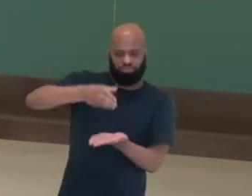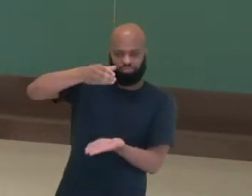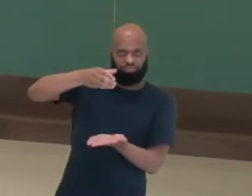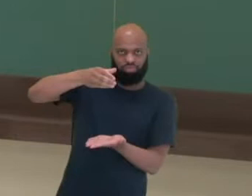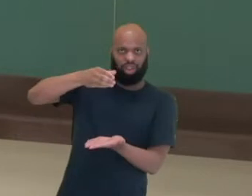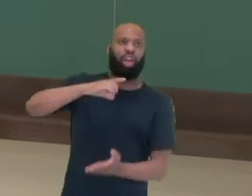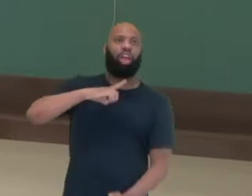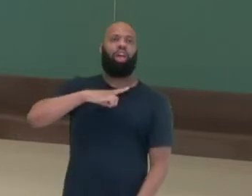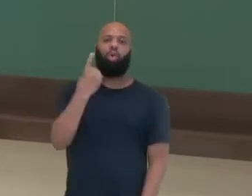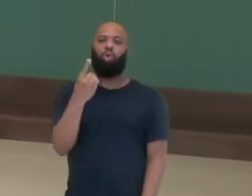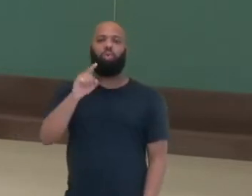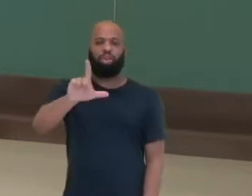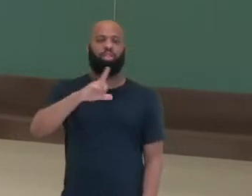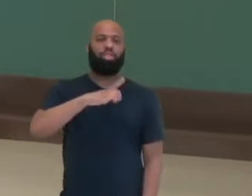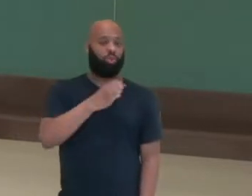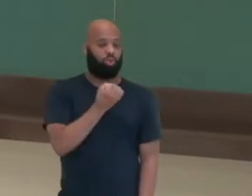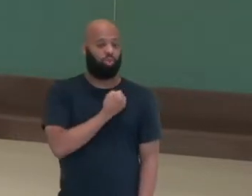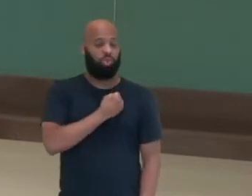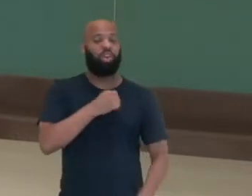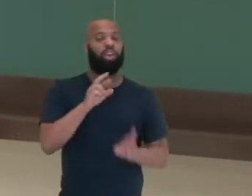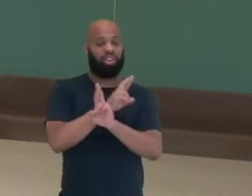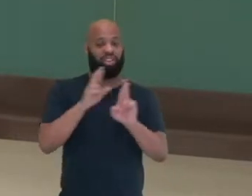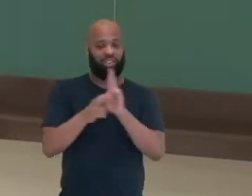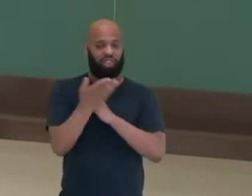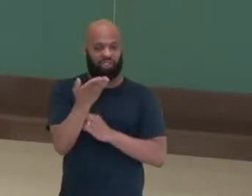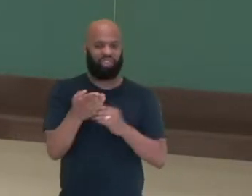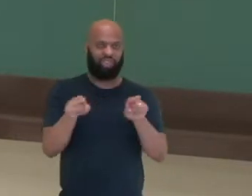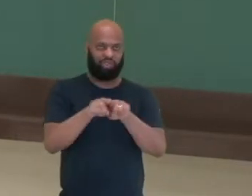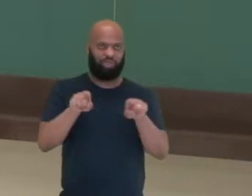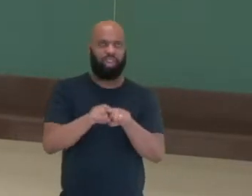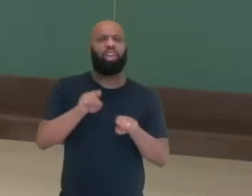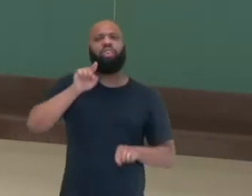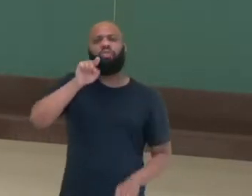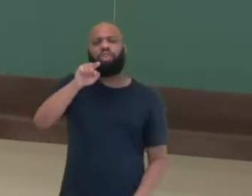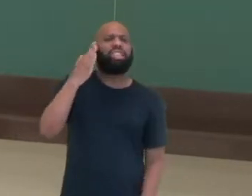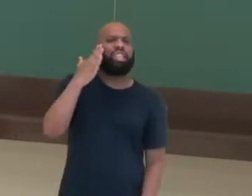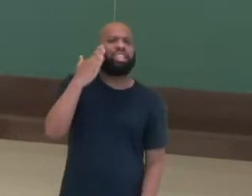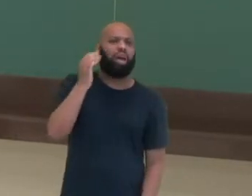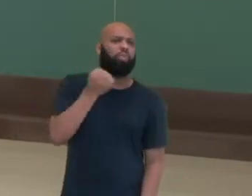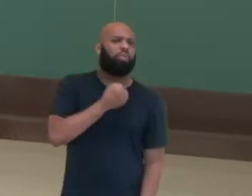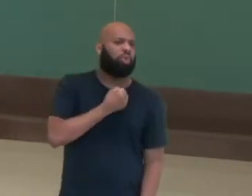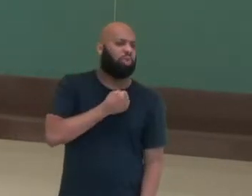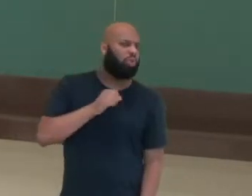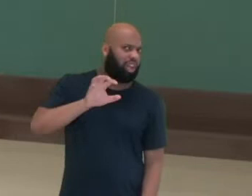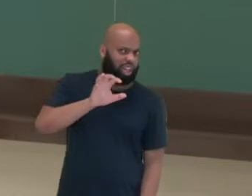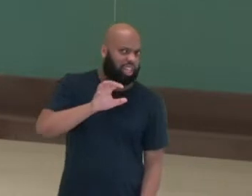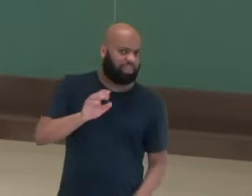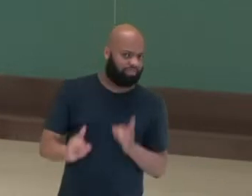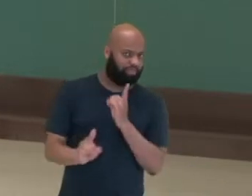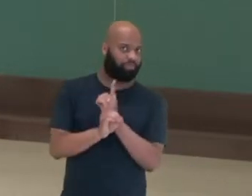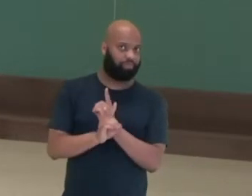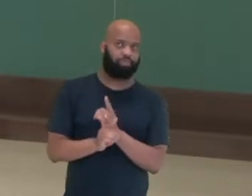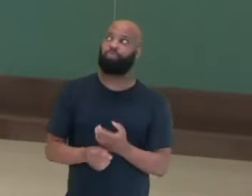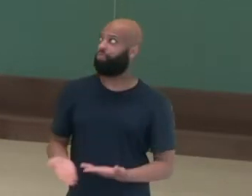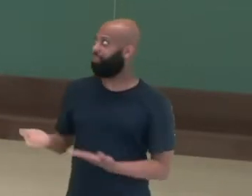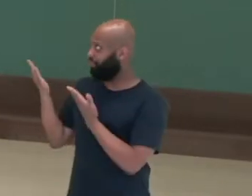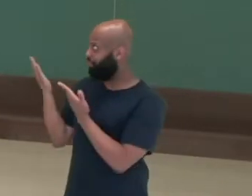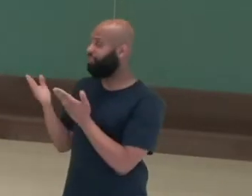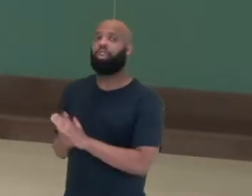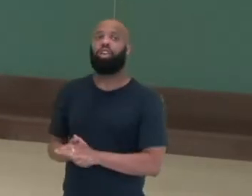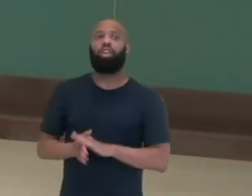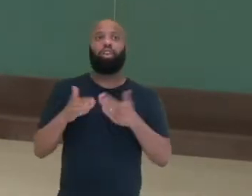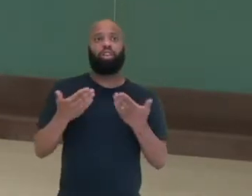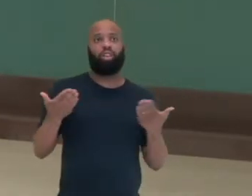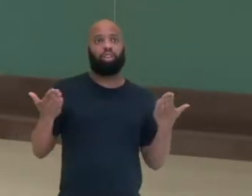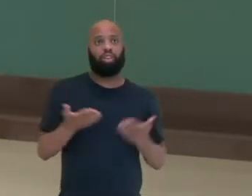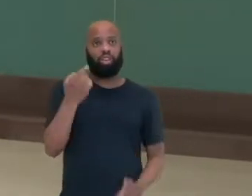Então, o quê? Há um número associado a isso, tá? E você sabe que número que é esse? Que número que a gente encontra? Vamos ver ali, olha só. Então